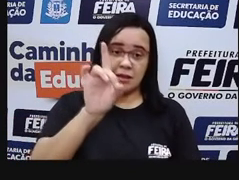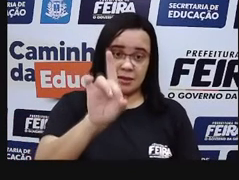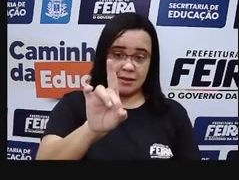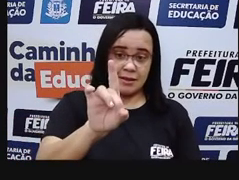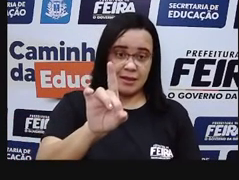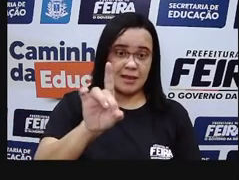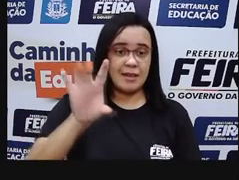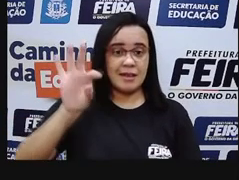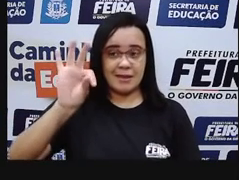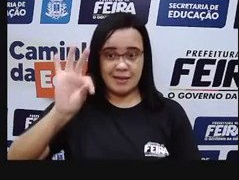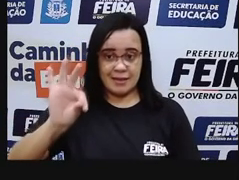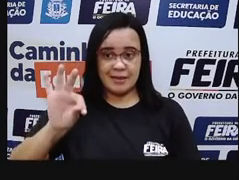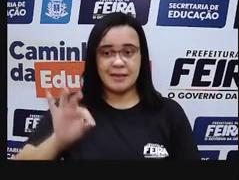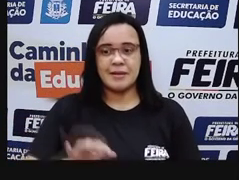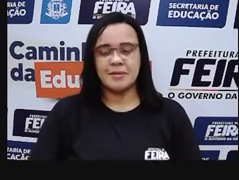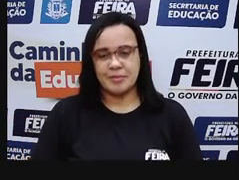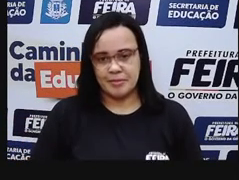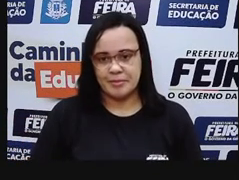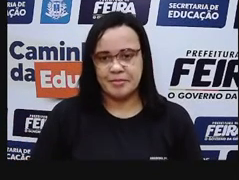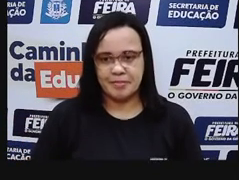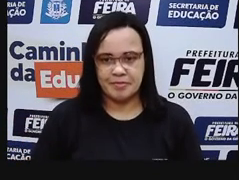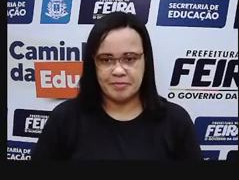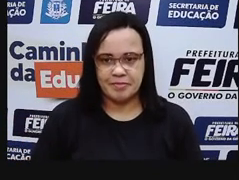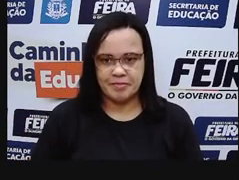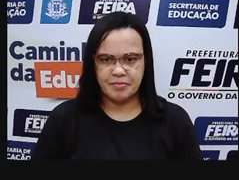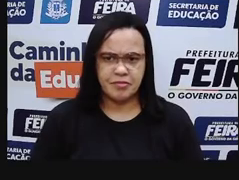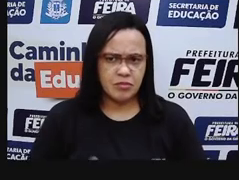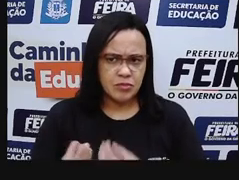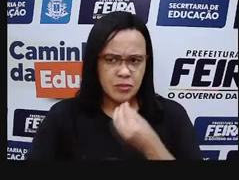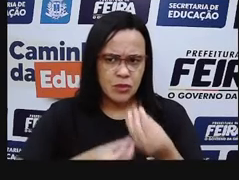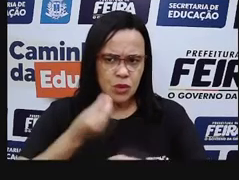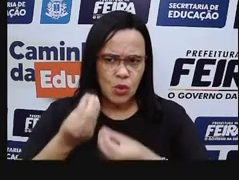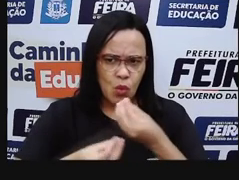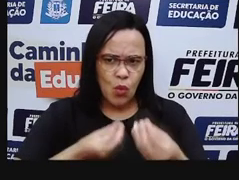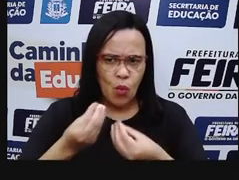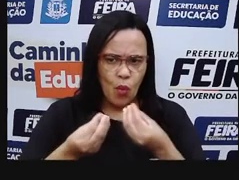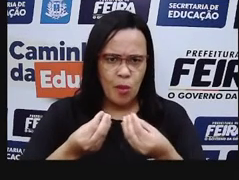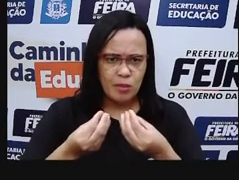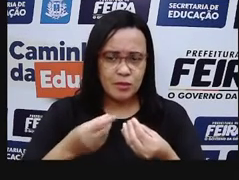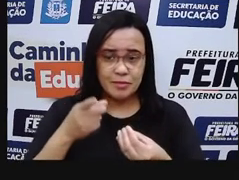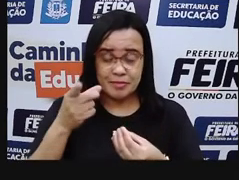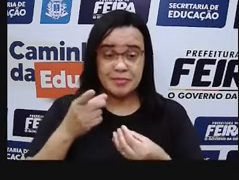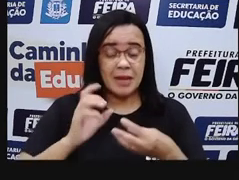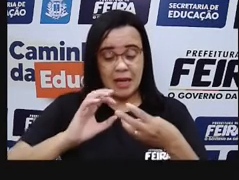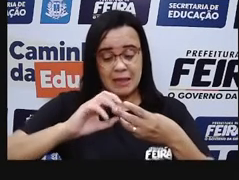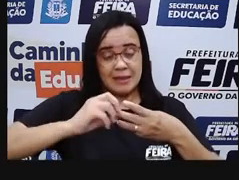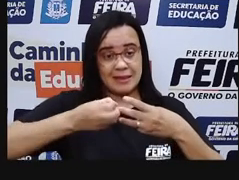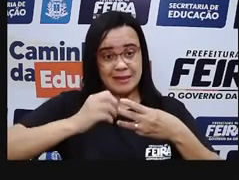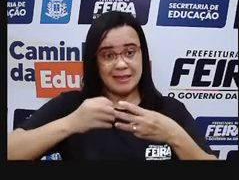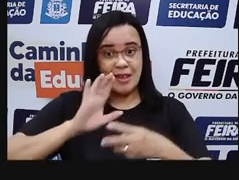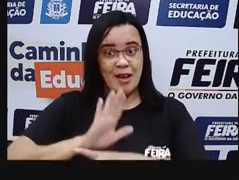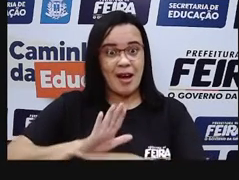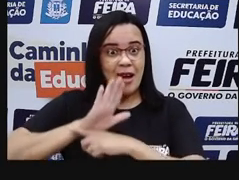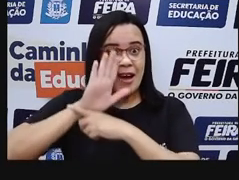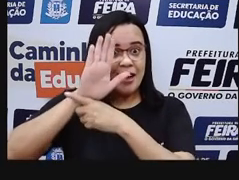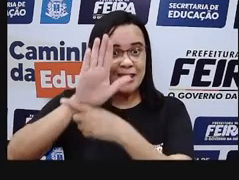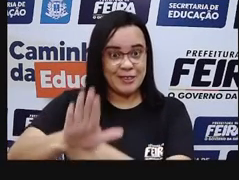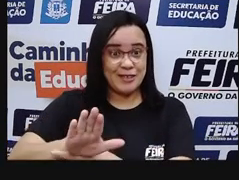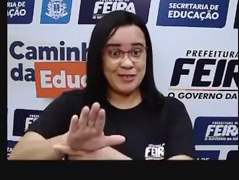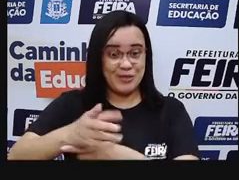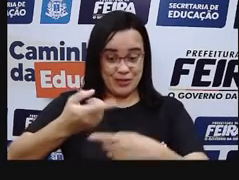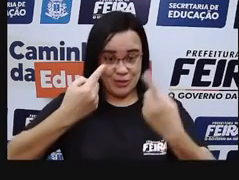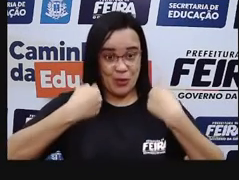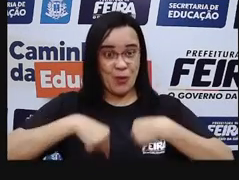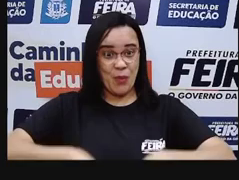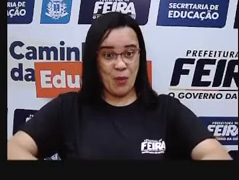essas células b e as células e elas vão gerar os nossos anticorpos olha só a